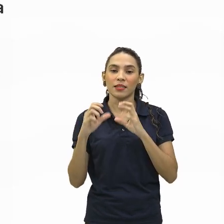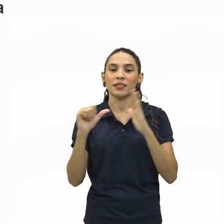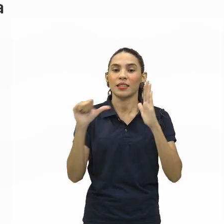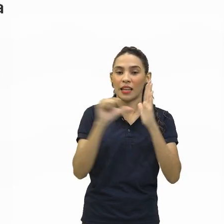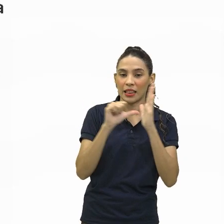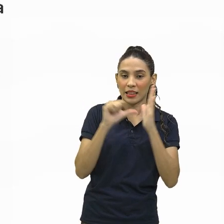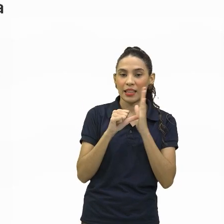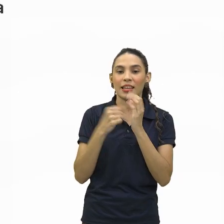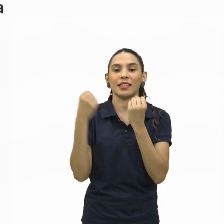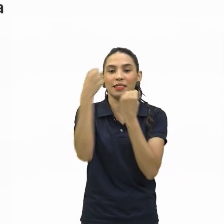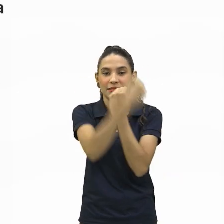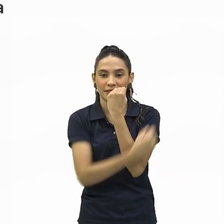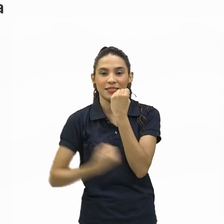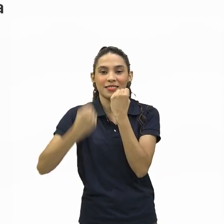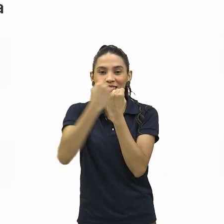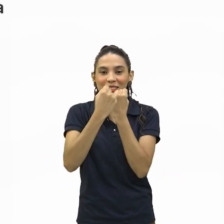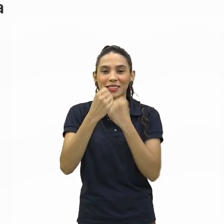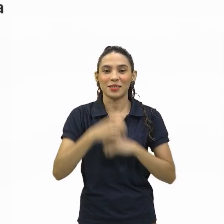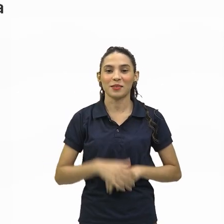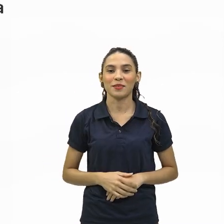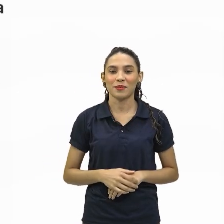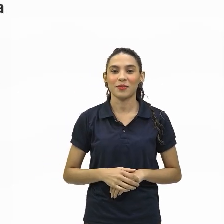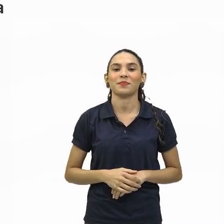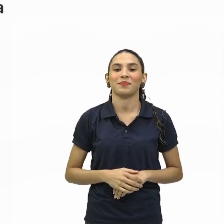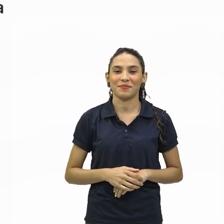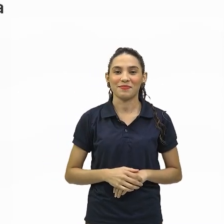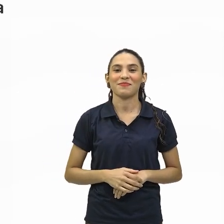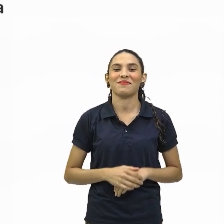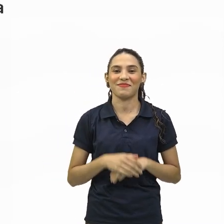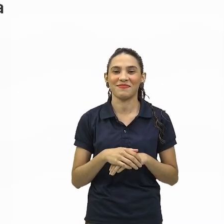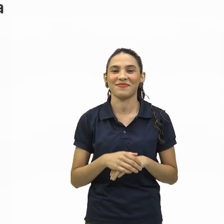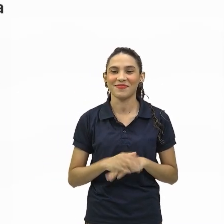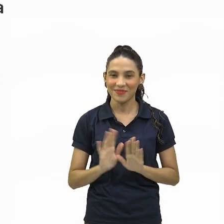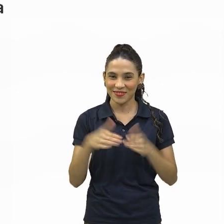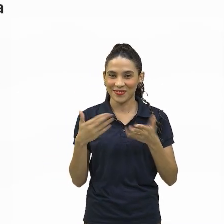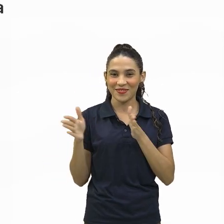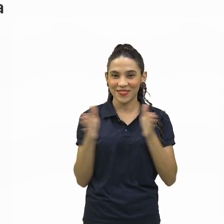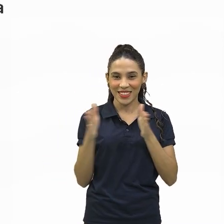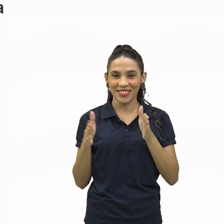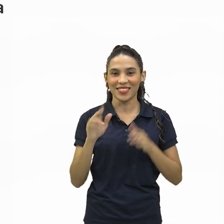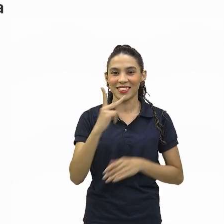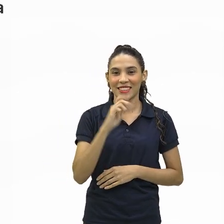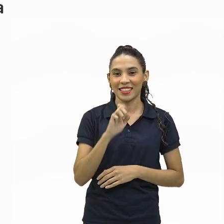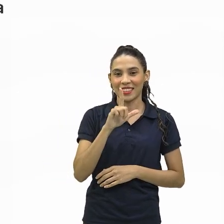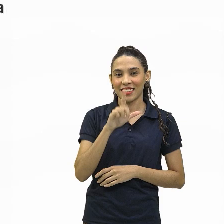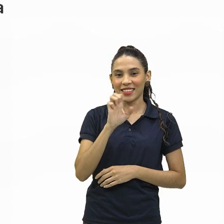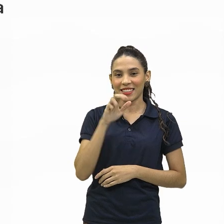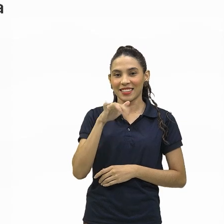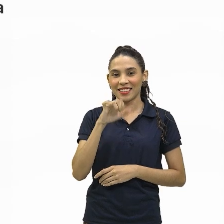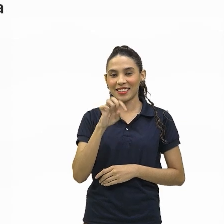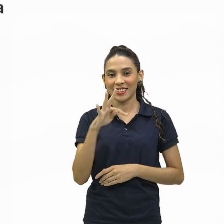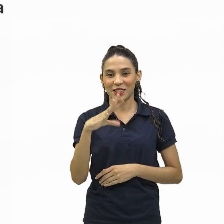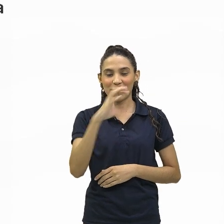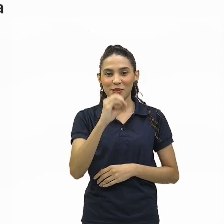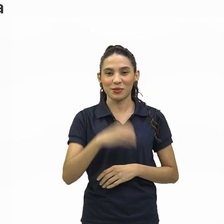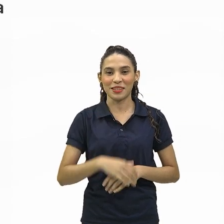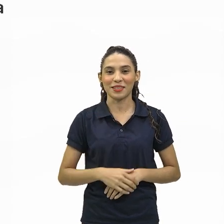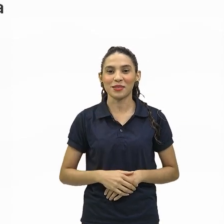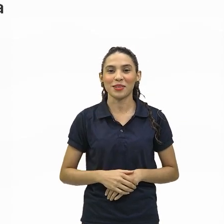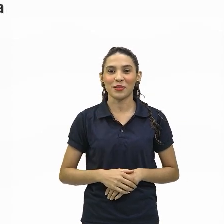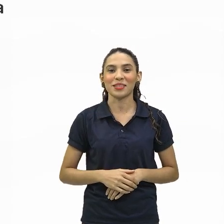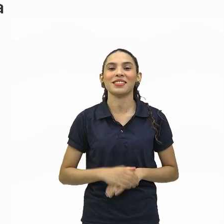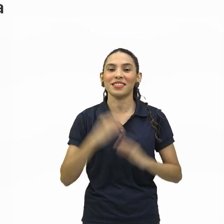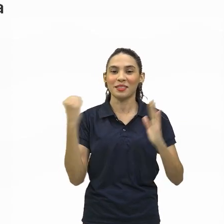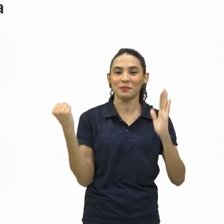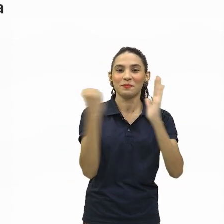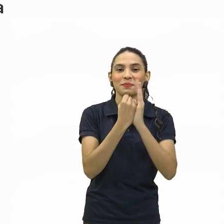Atenas e Esparta. E um último período, que é o período helenístico, tá? Que é um período marcado